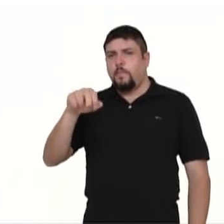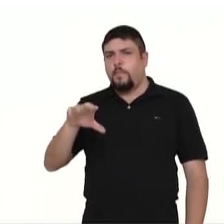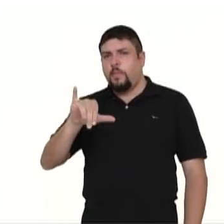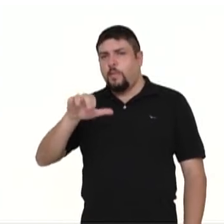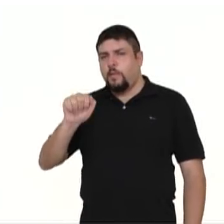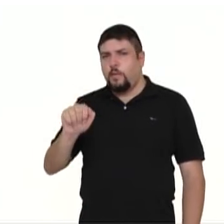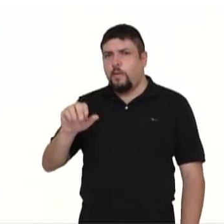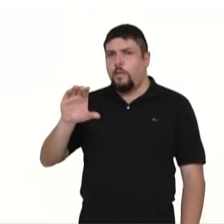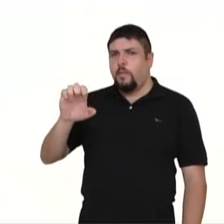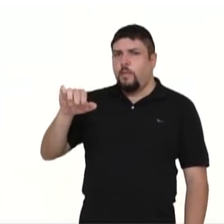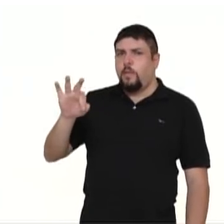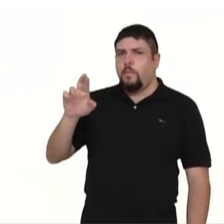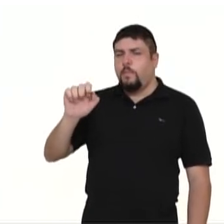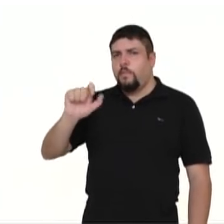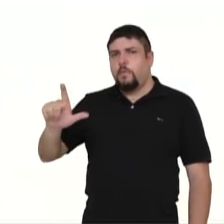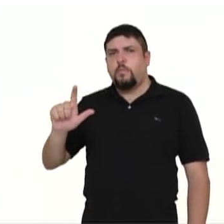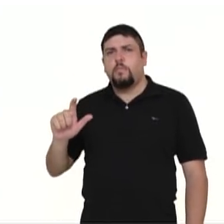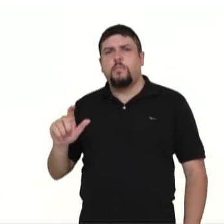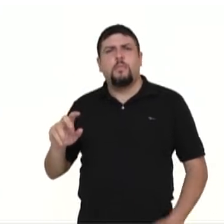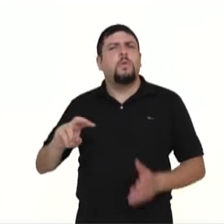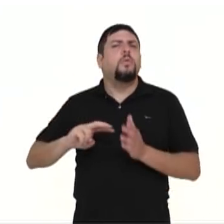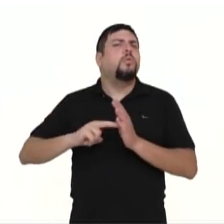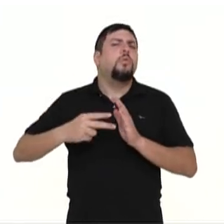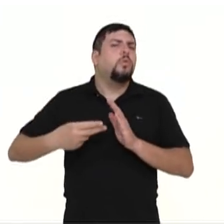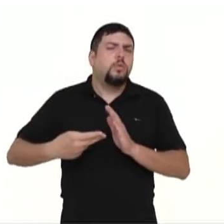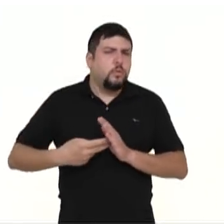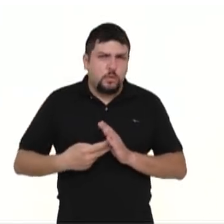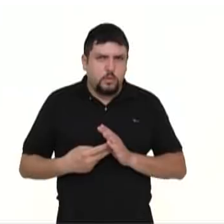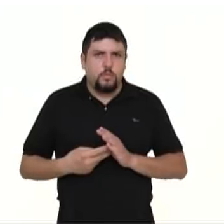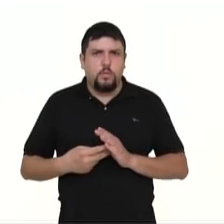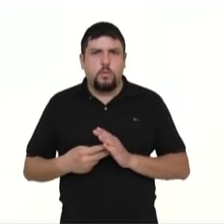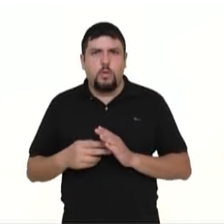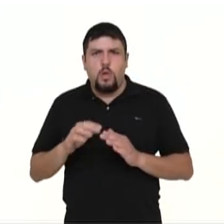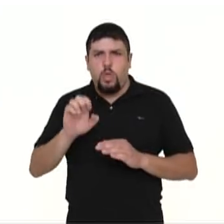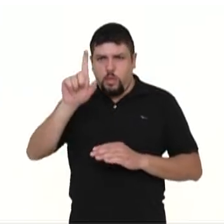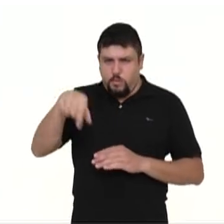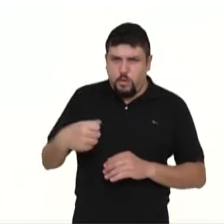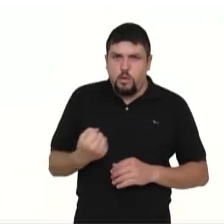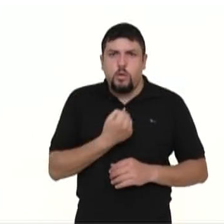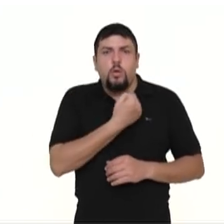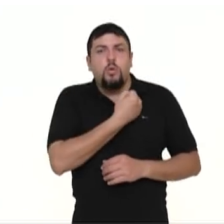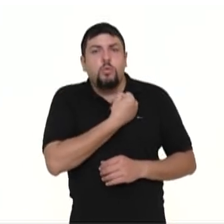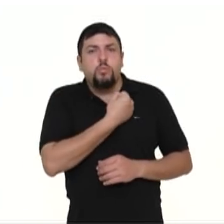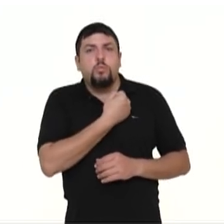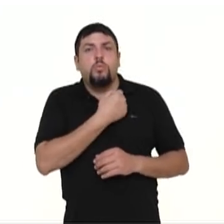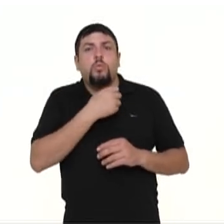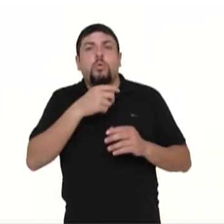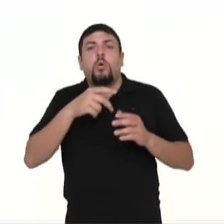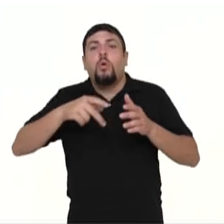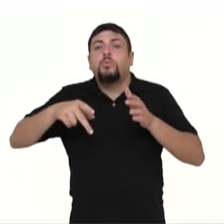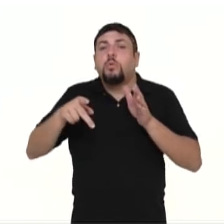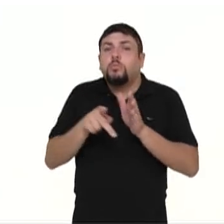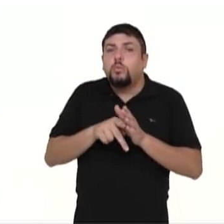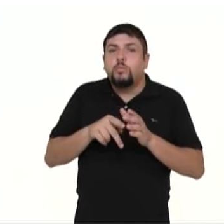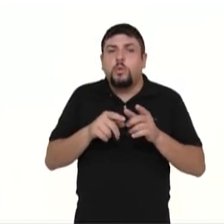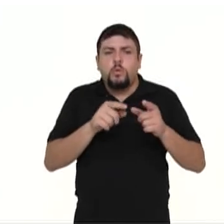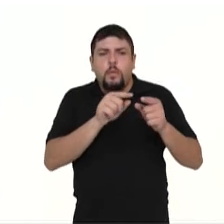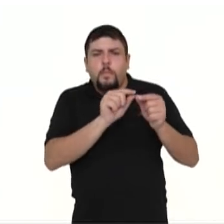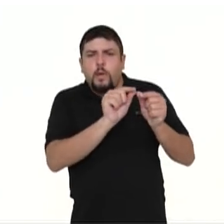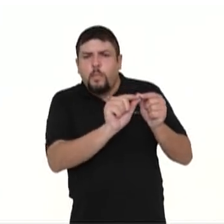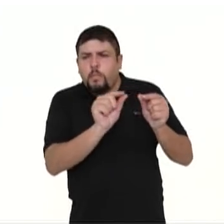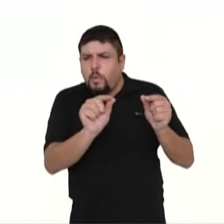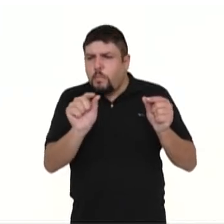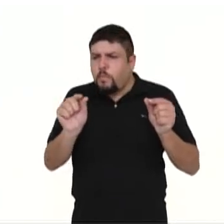números, são medidas, tá bom? E o que elas indicam? Elas indicam os valores a partir dos quais